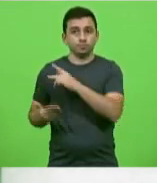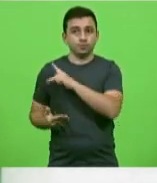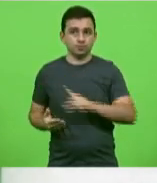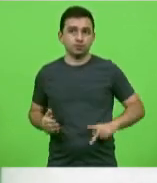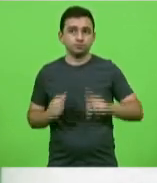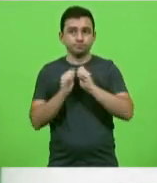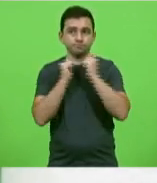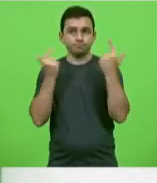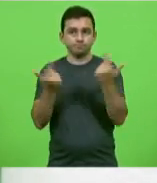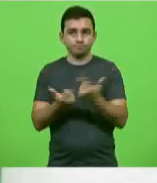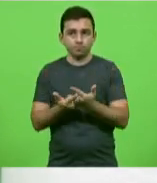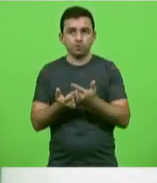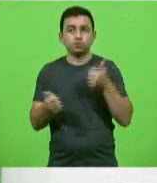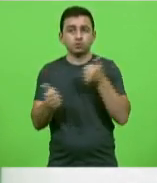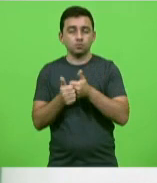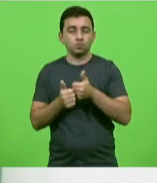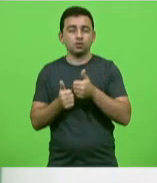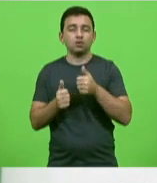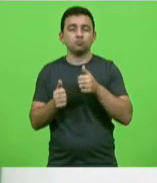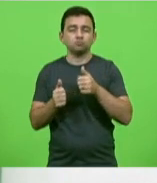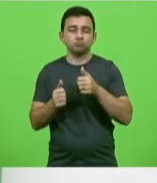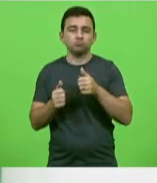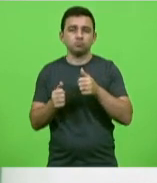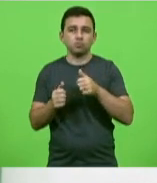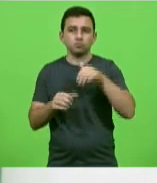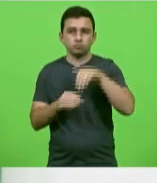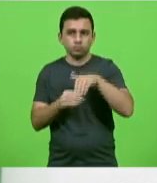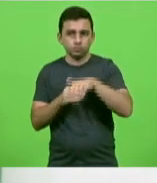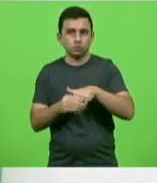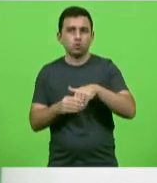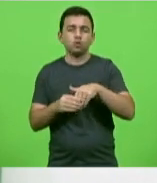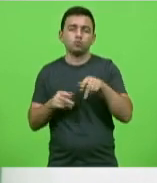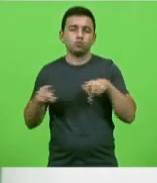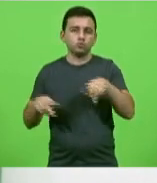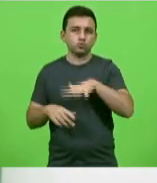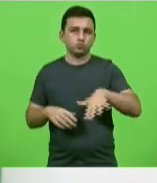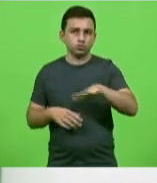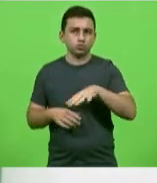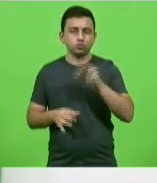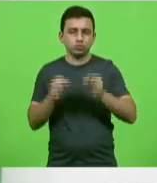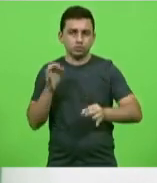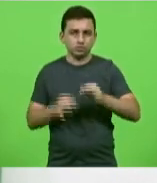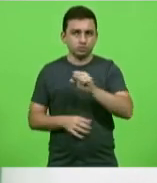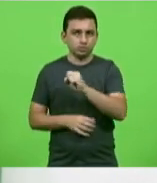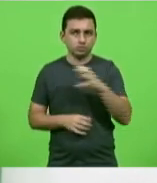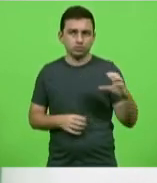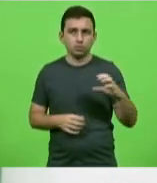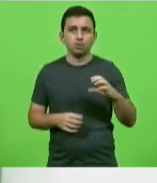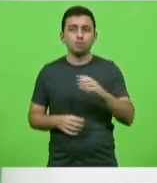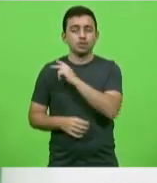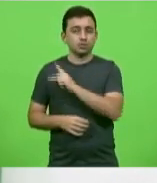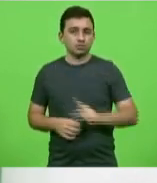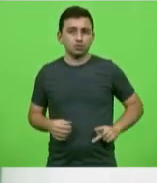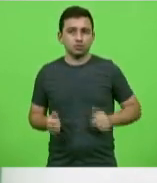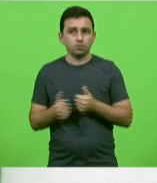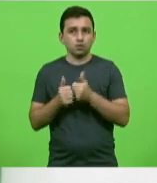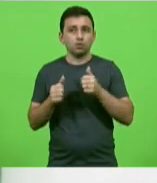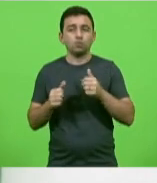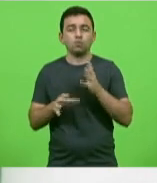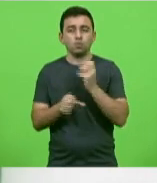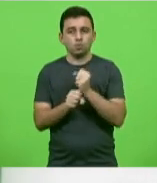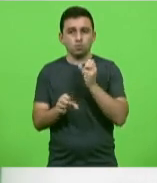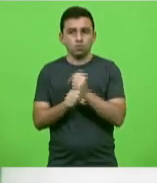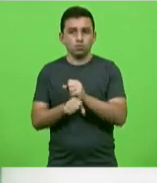Assembleia Legislativa, o presidente do Tribunal Regional Eleitoral, o Procurador-Geral de Justiça do Estado de Santa Catarina, o presidente do Tribunal de